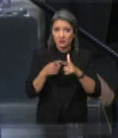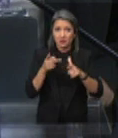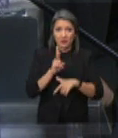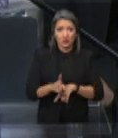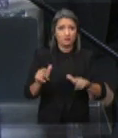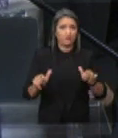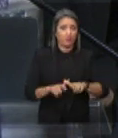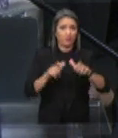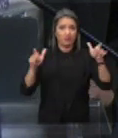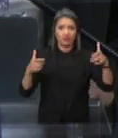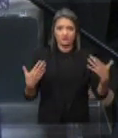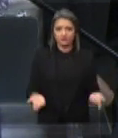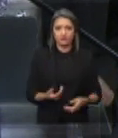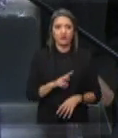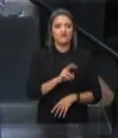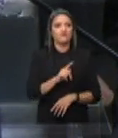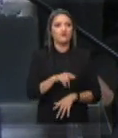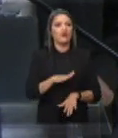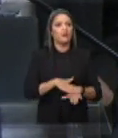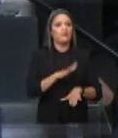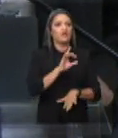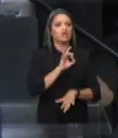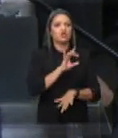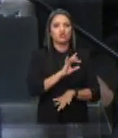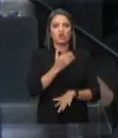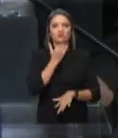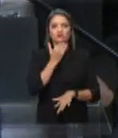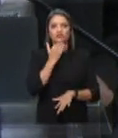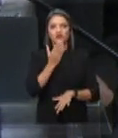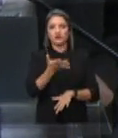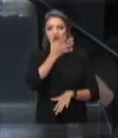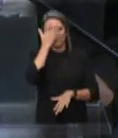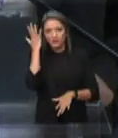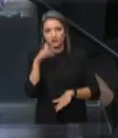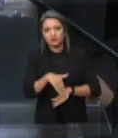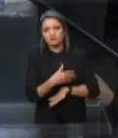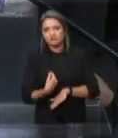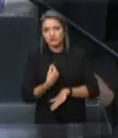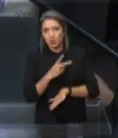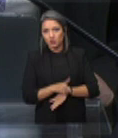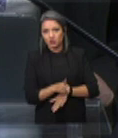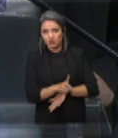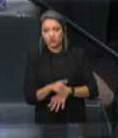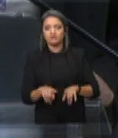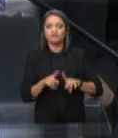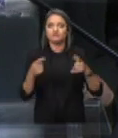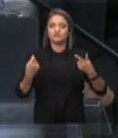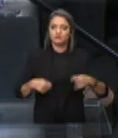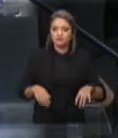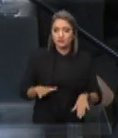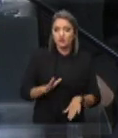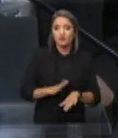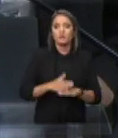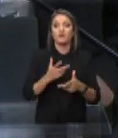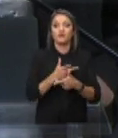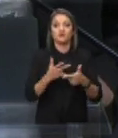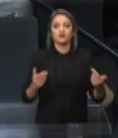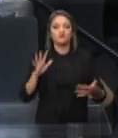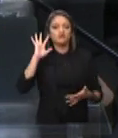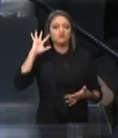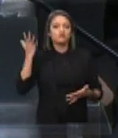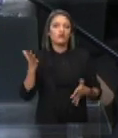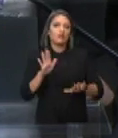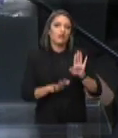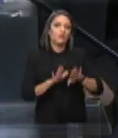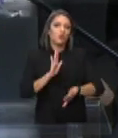em abrigo não tira a pessoa da rua o que a gente precisa ampliar o leque criar soluções conforme o tempo de rua conforme a causa